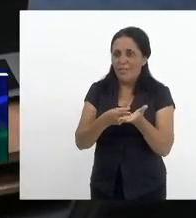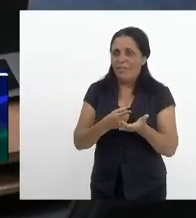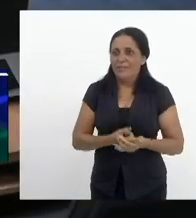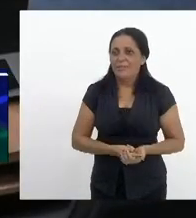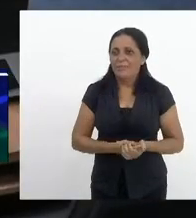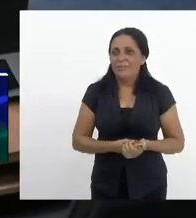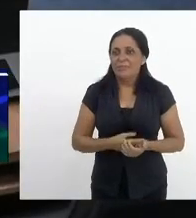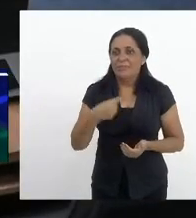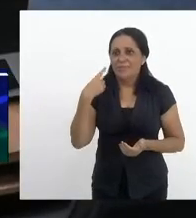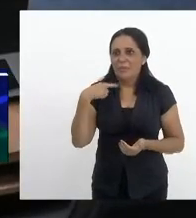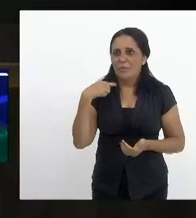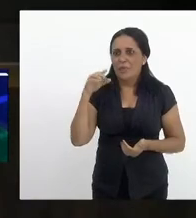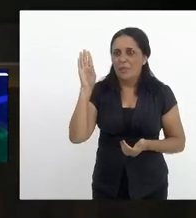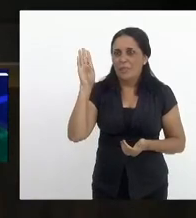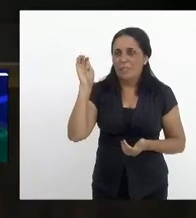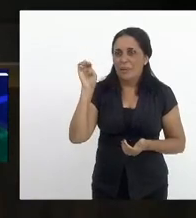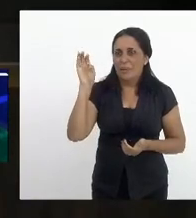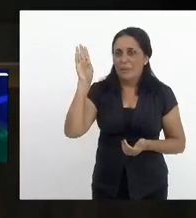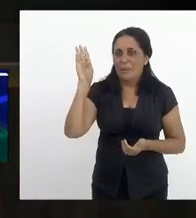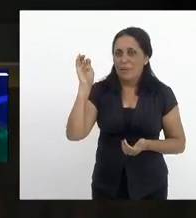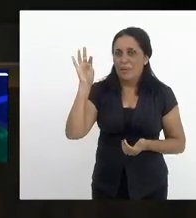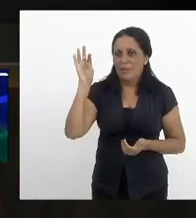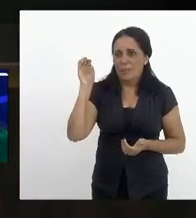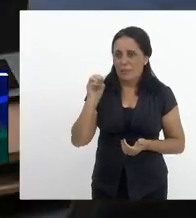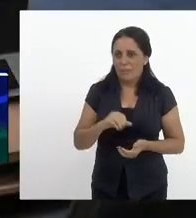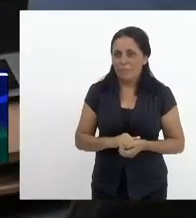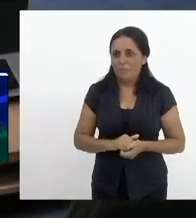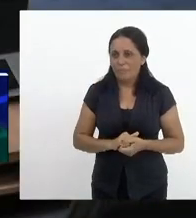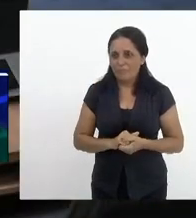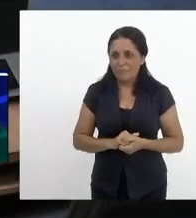Deputado Bebeto, congelou o vídeo dele.